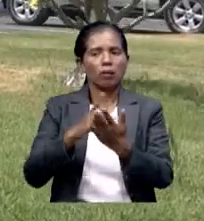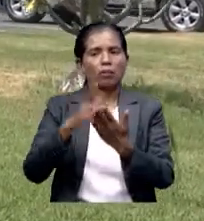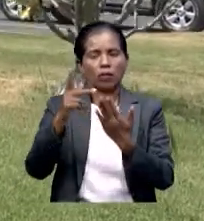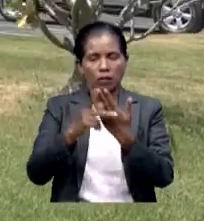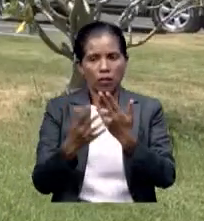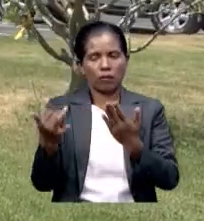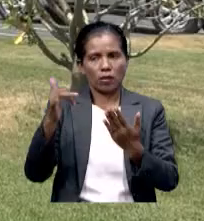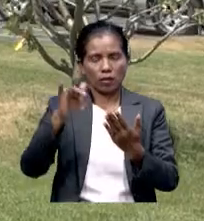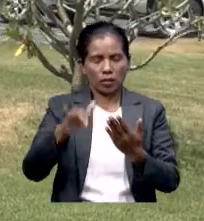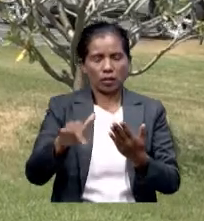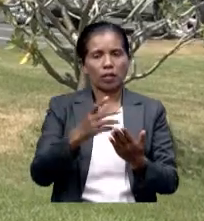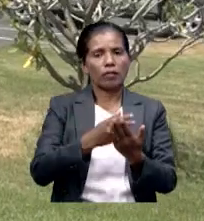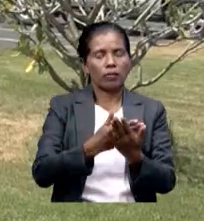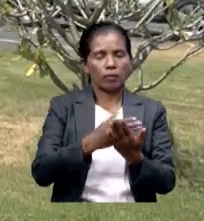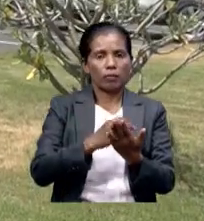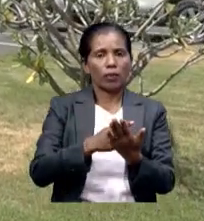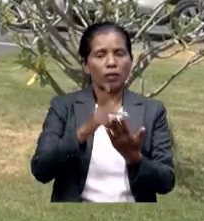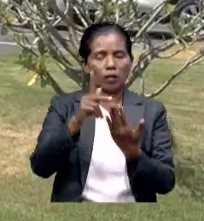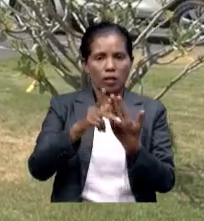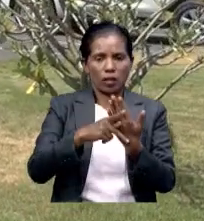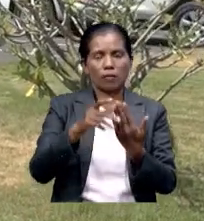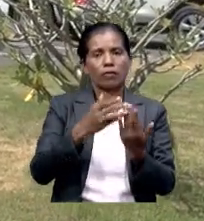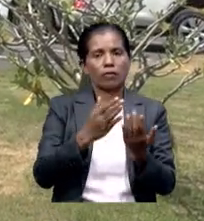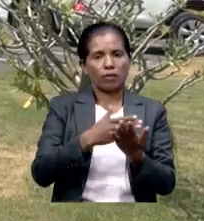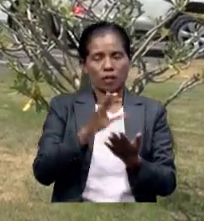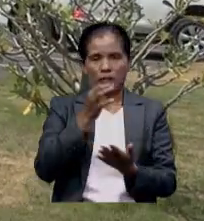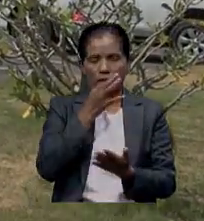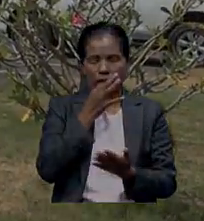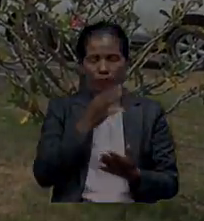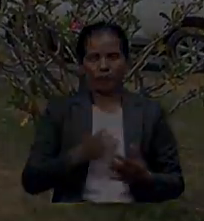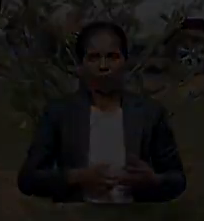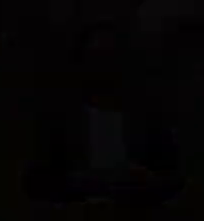sira hanesa sexta básica. Felicitas Borges, Jaime dos Santos, GMN.